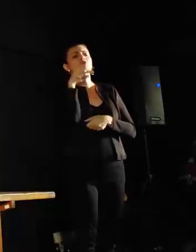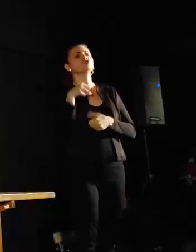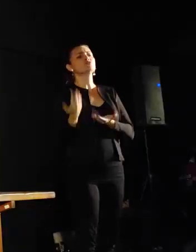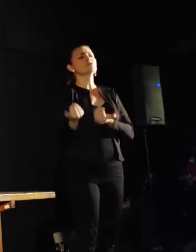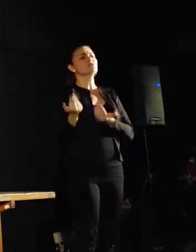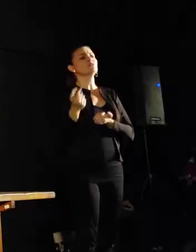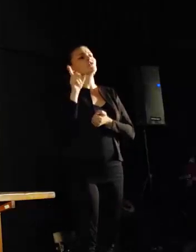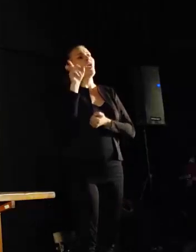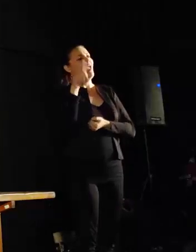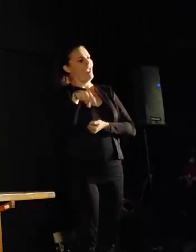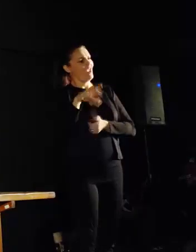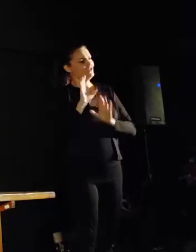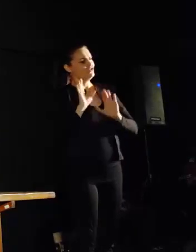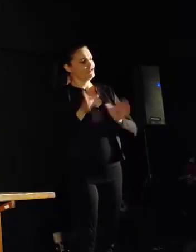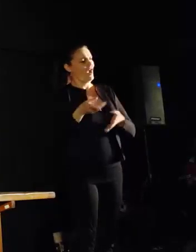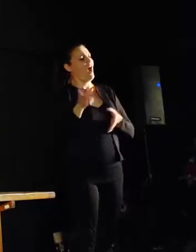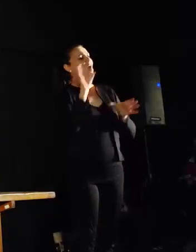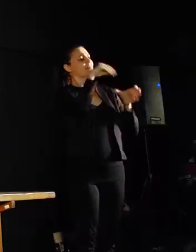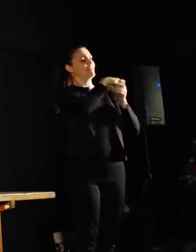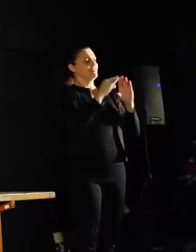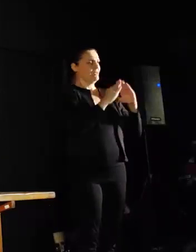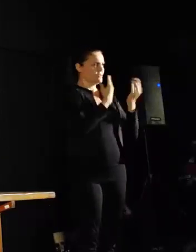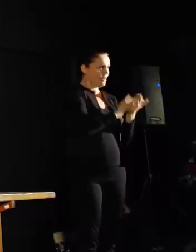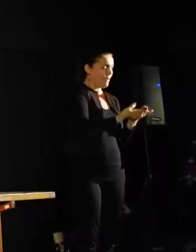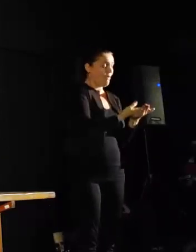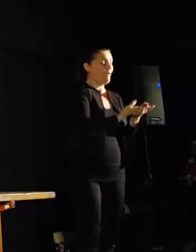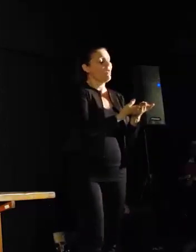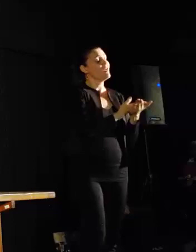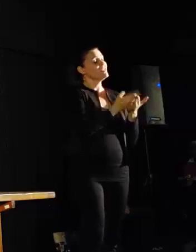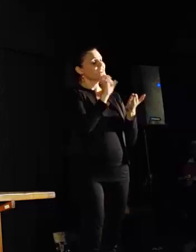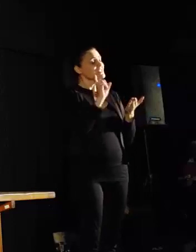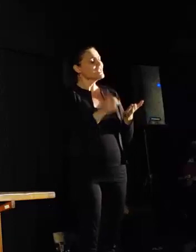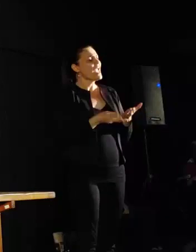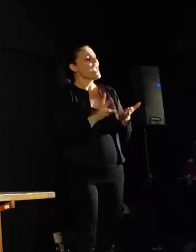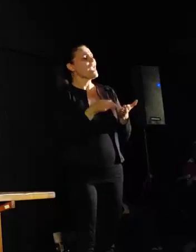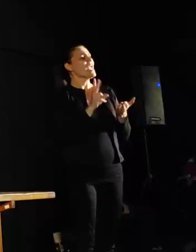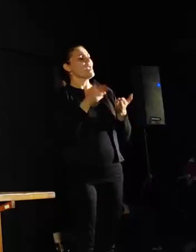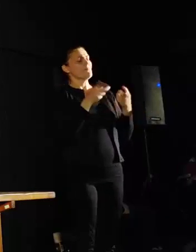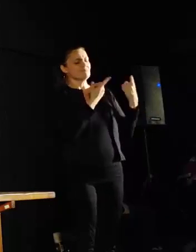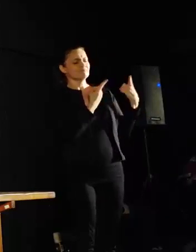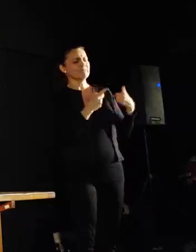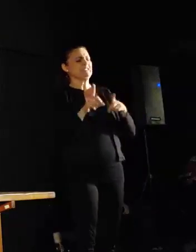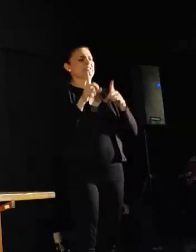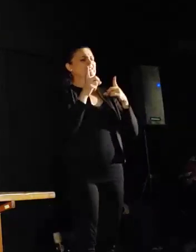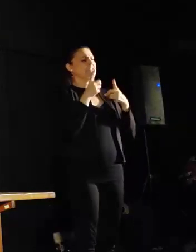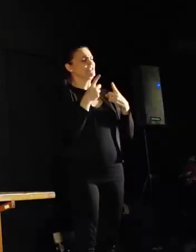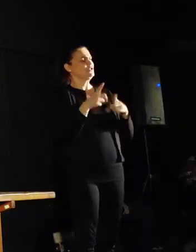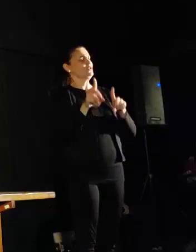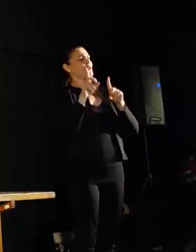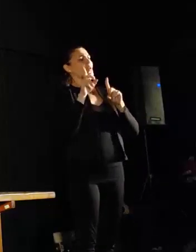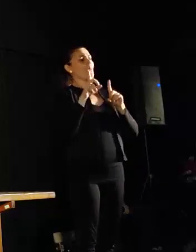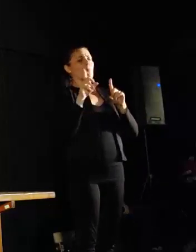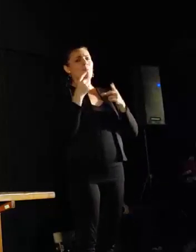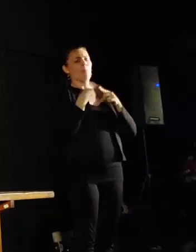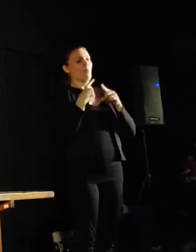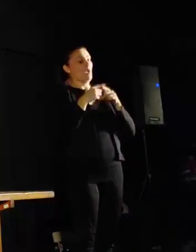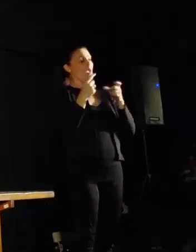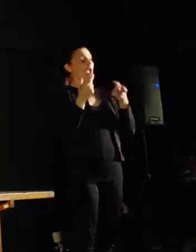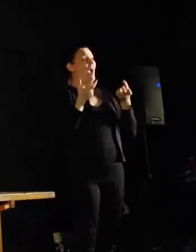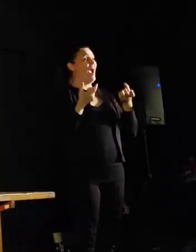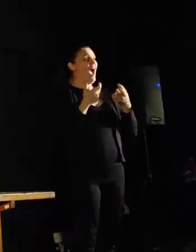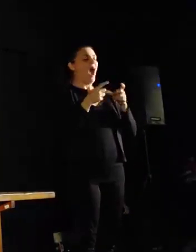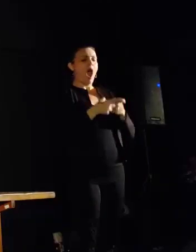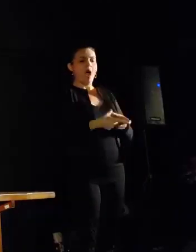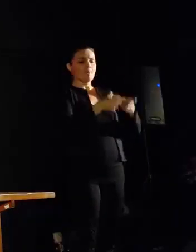é muito interessante, que a todo momento insistiu, que a grande maioria das pessoas que saíram às ruas contra esse governo eram pessoas